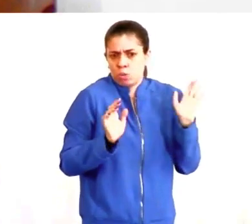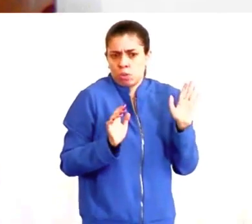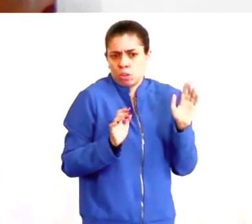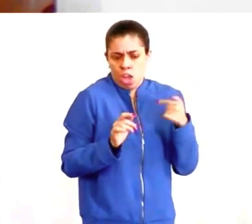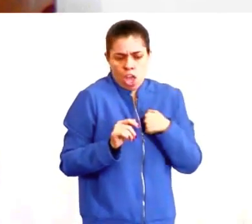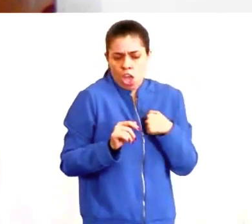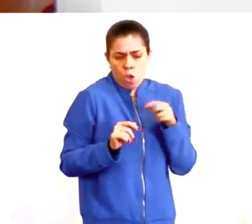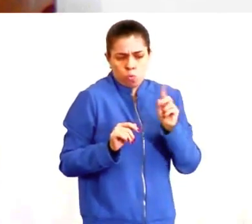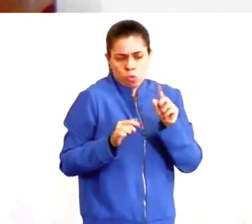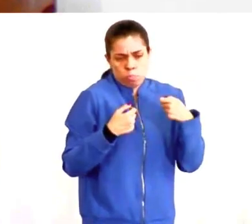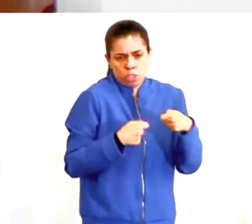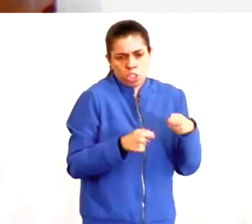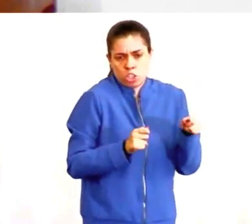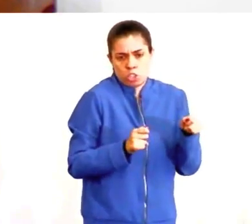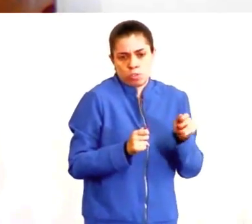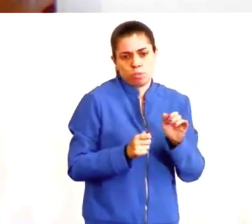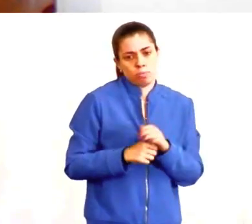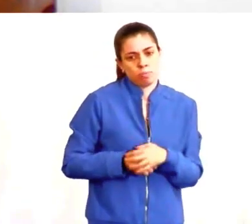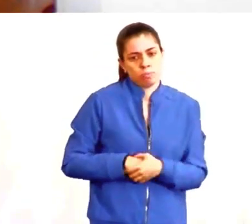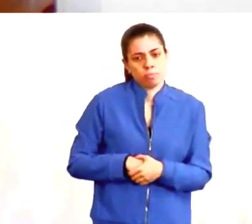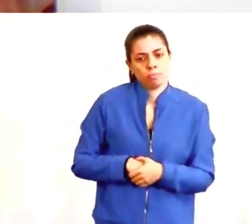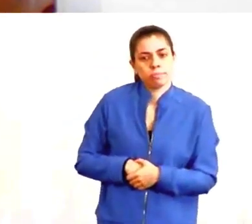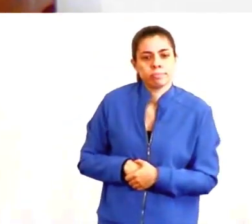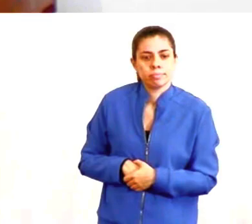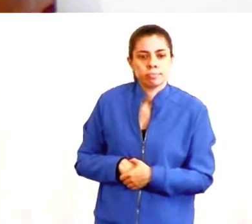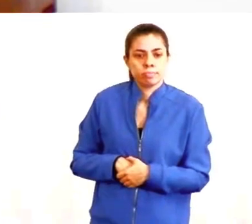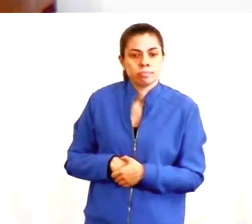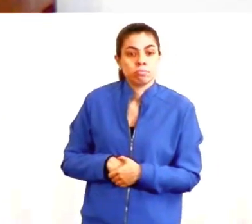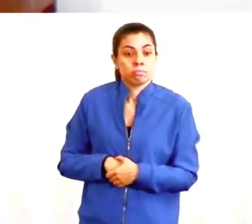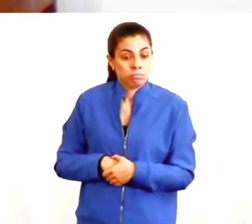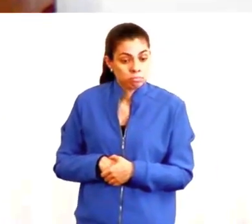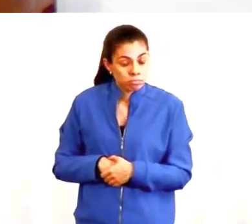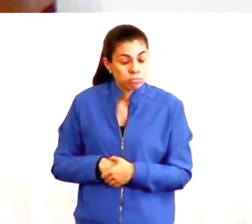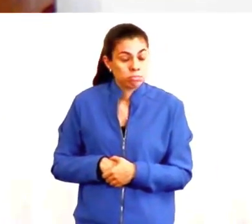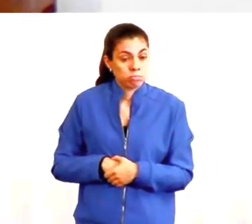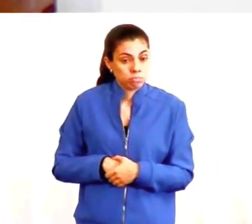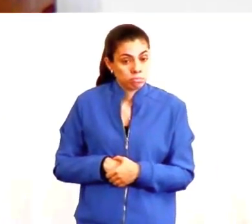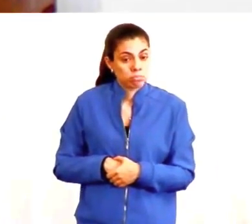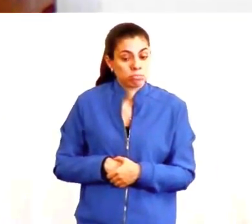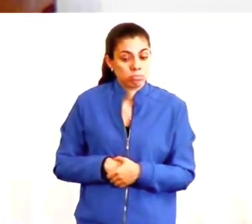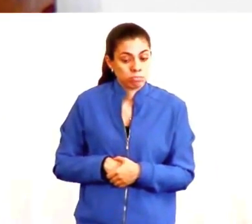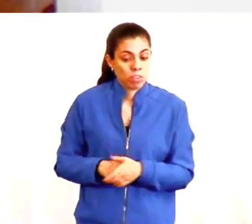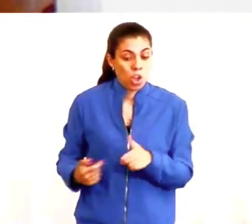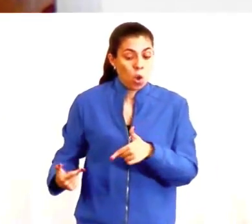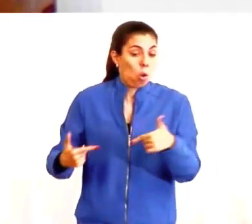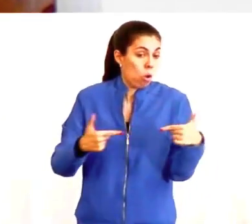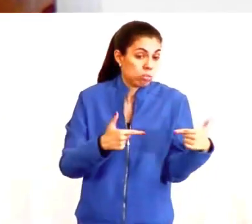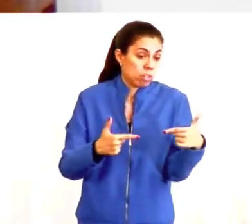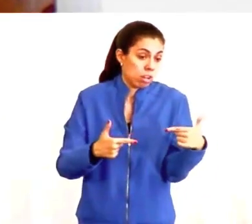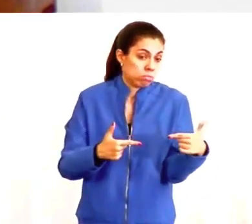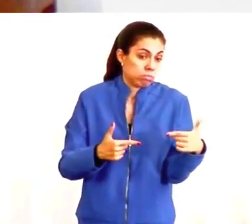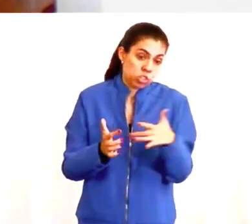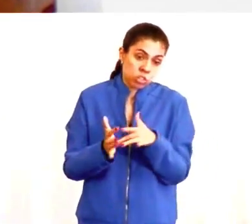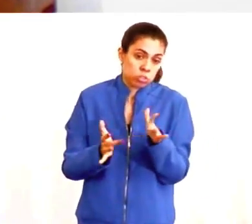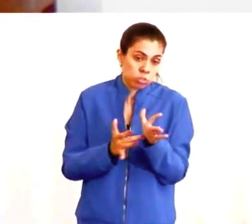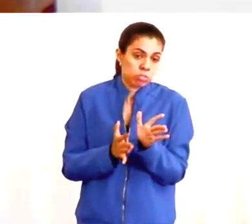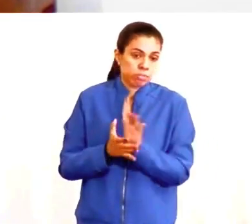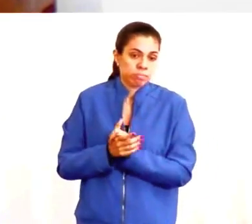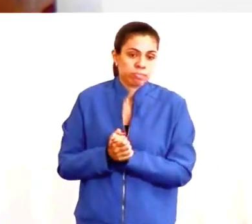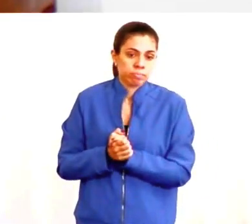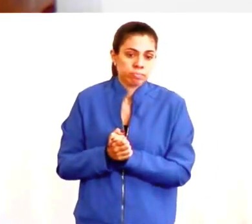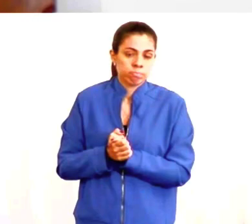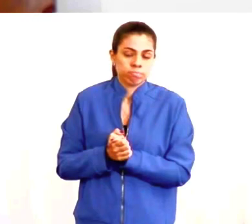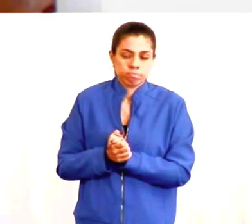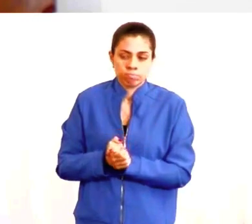cruz de Cristo? Claro, muitos. E se levantam cada vez mais e de maneira mais organizada, liderados